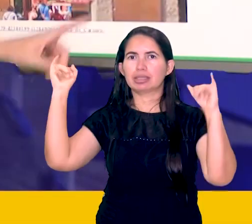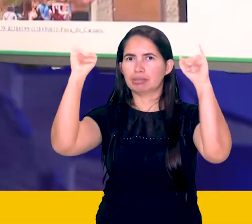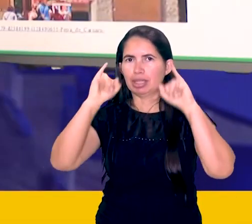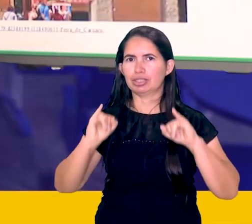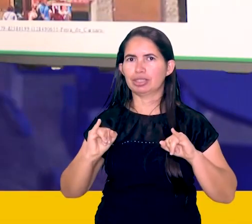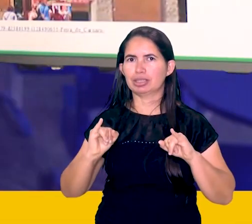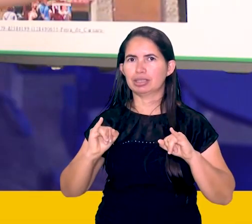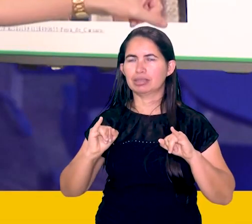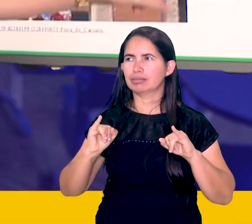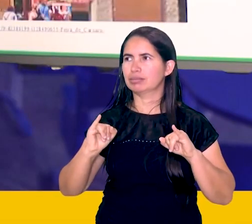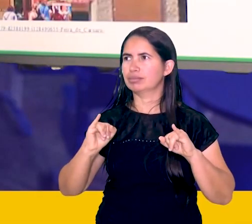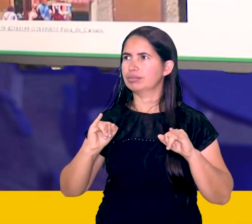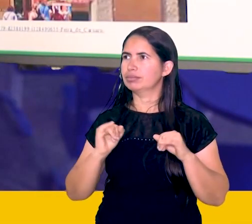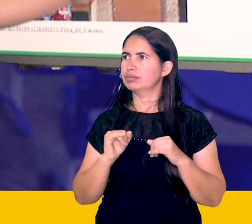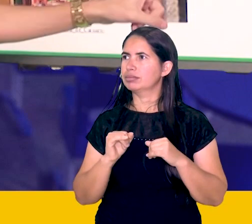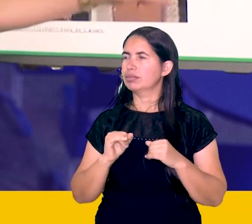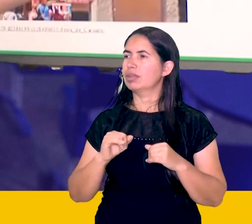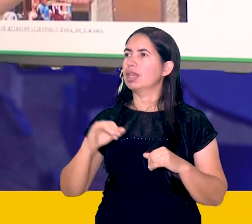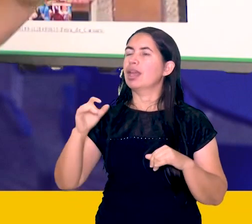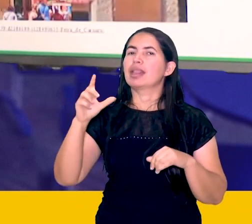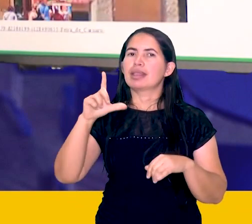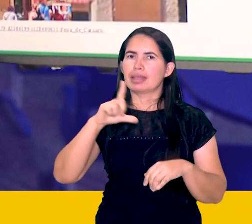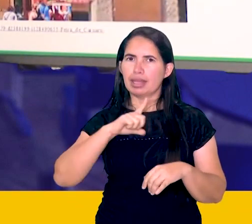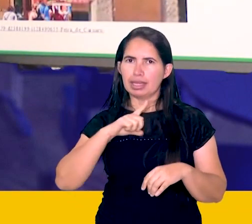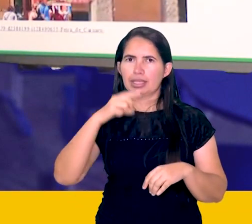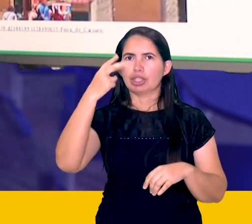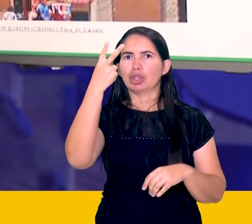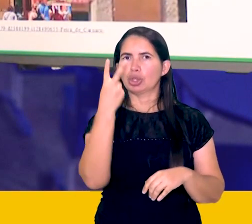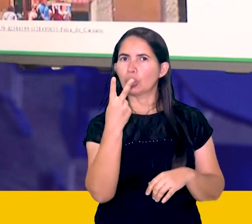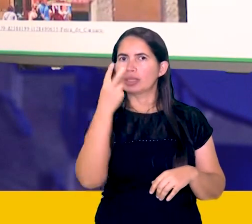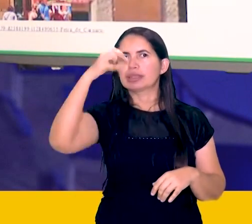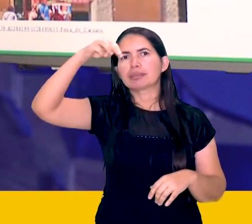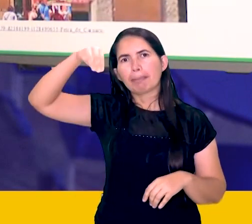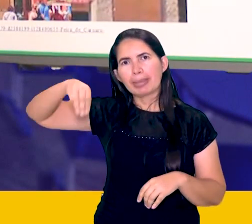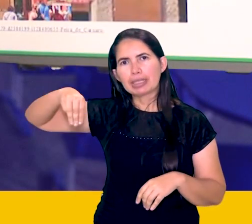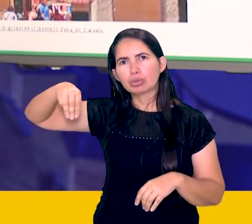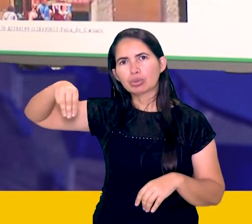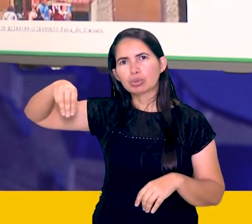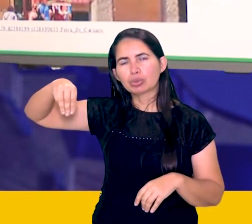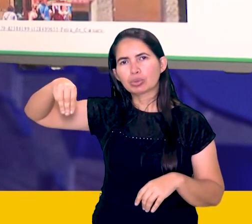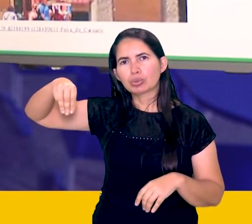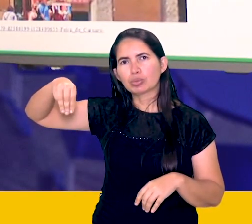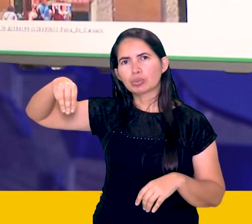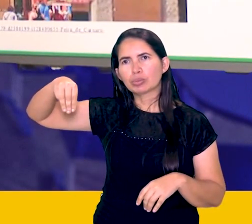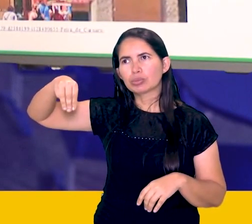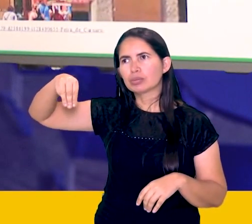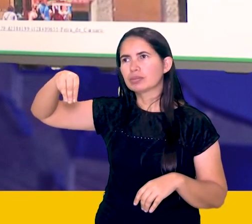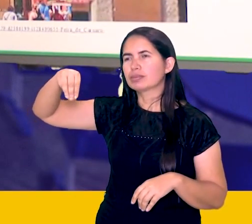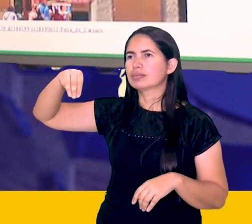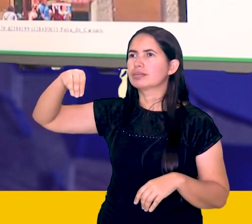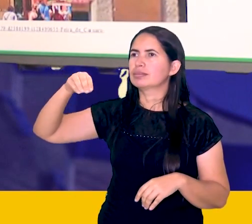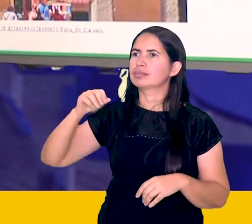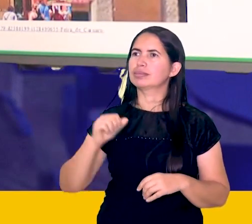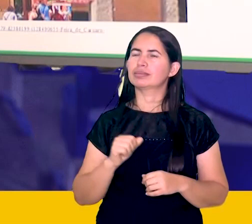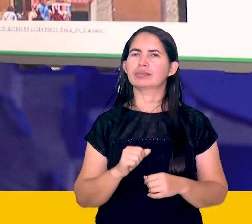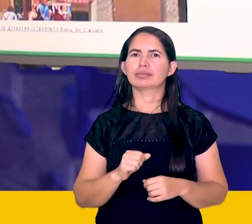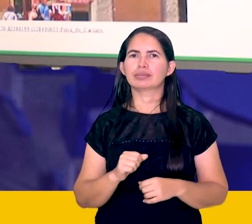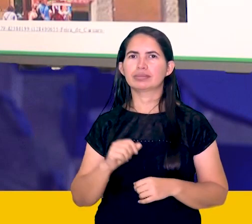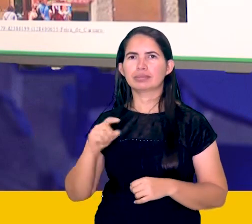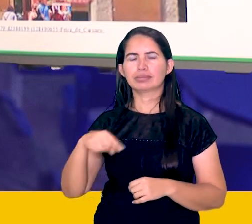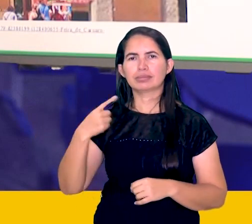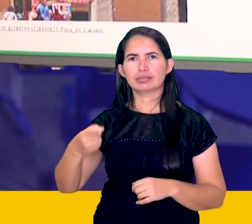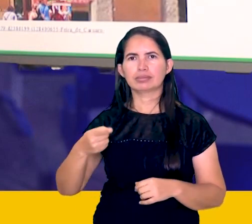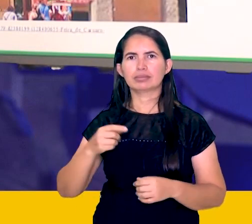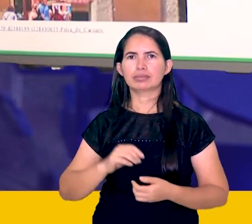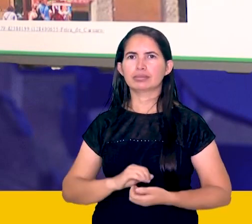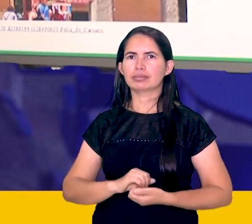Como apresentar aqui, ó? Tem 2 metros. 2 metros. Vamos lá para o próximo